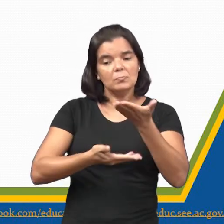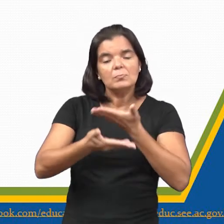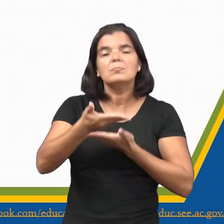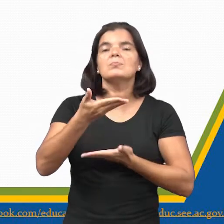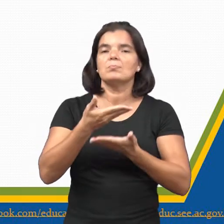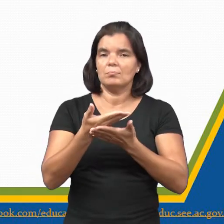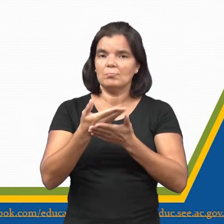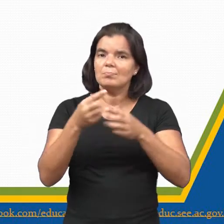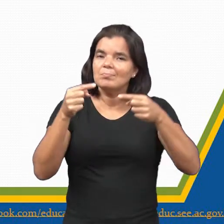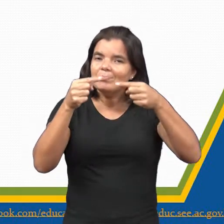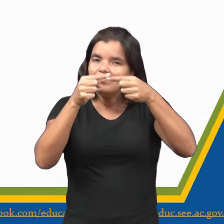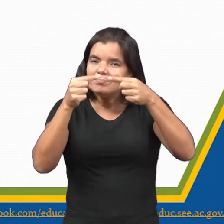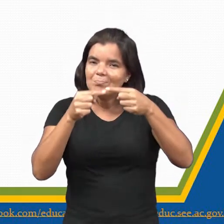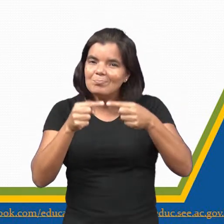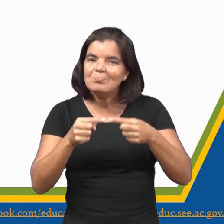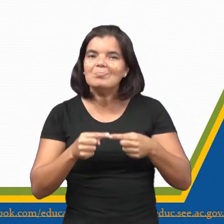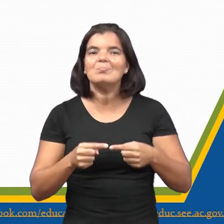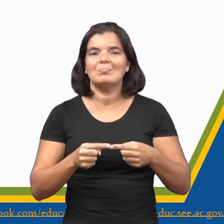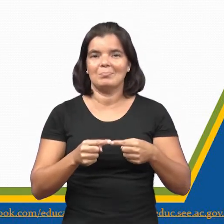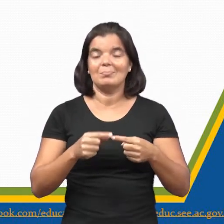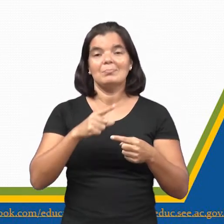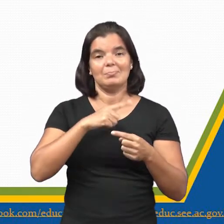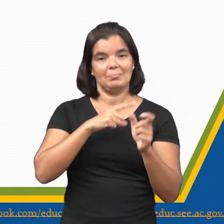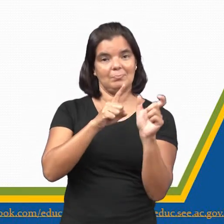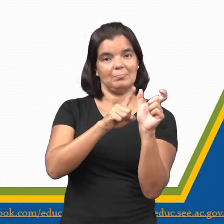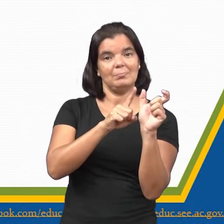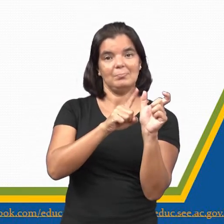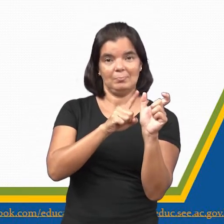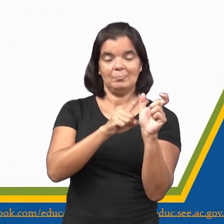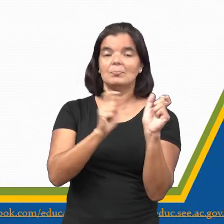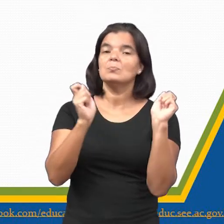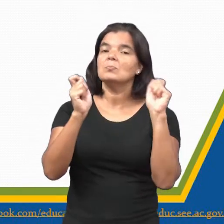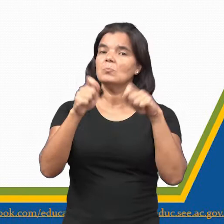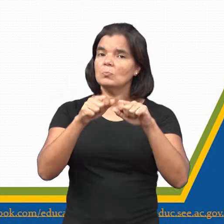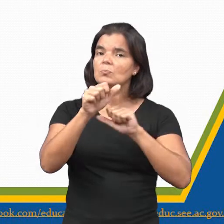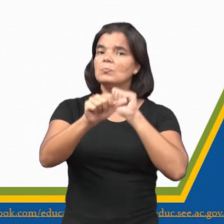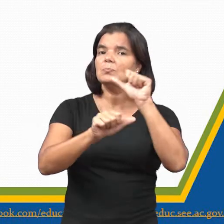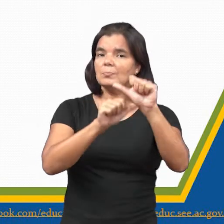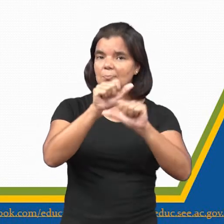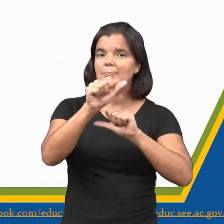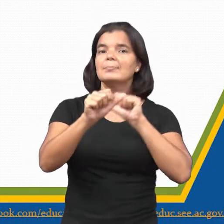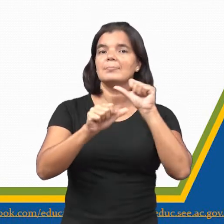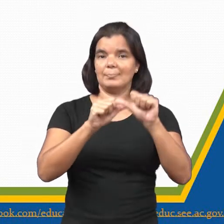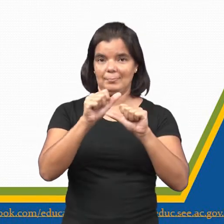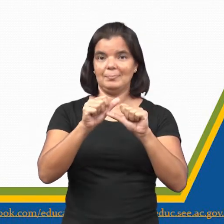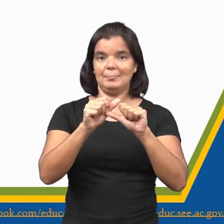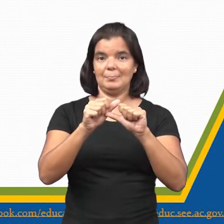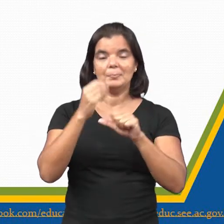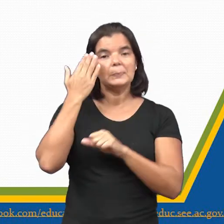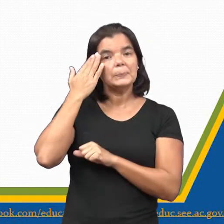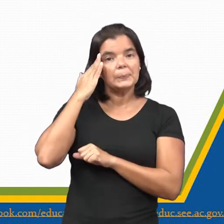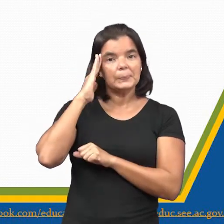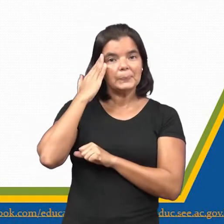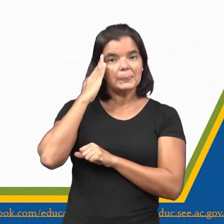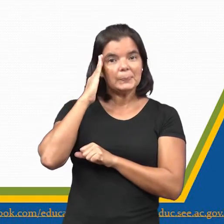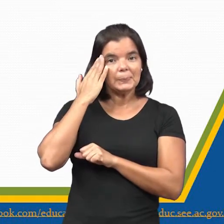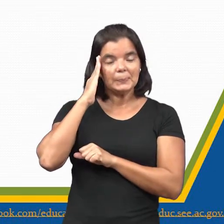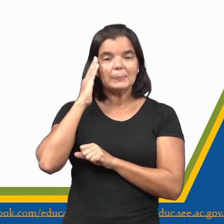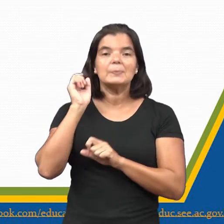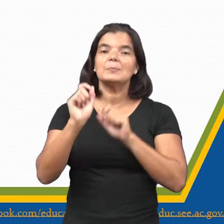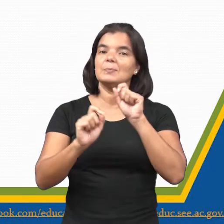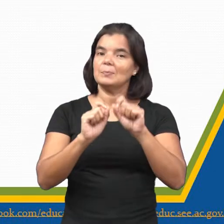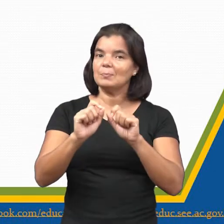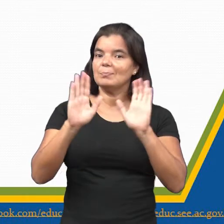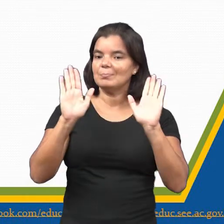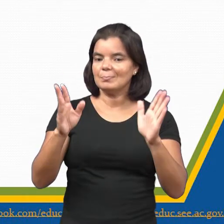relação bem íntima entre eles. São as palavrinhas que podem modificar a nossa compreensão em relação ao